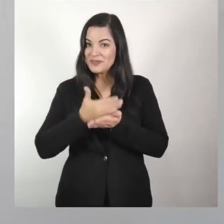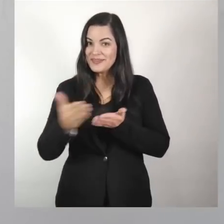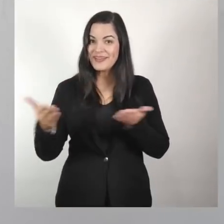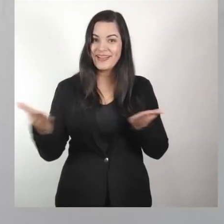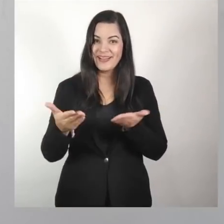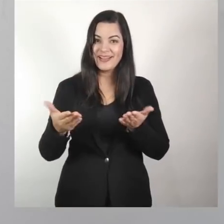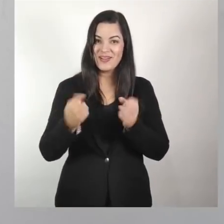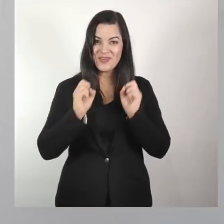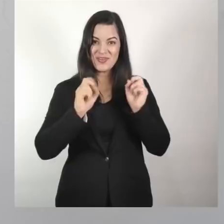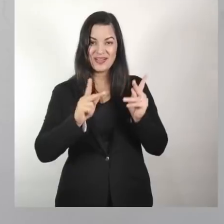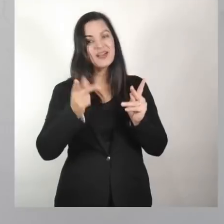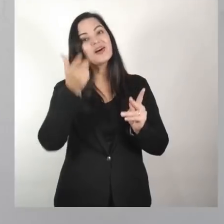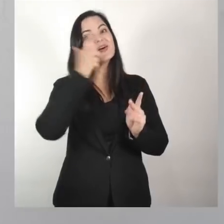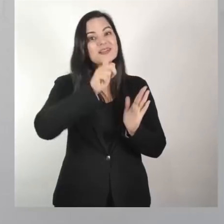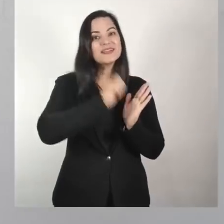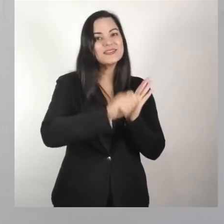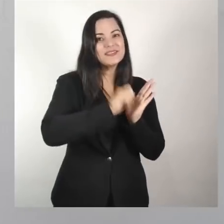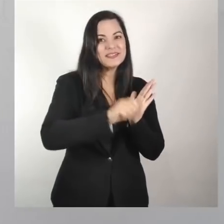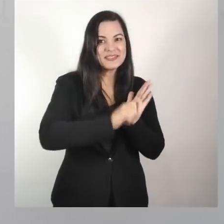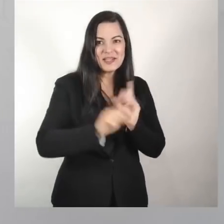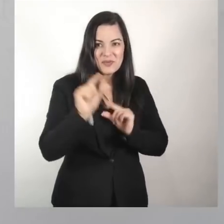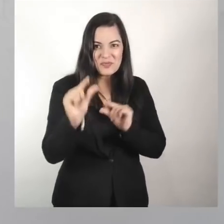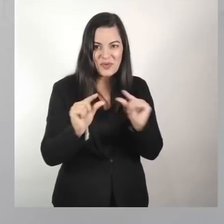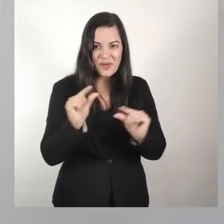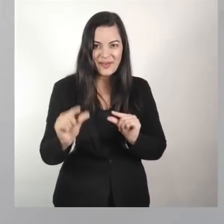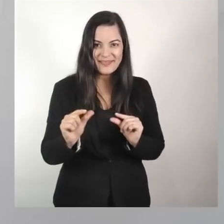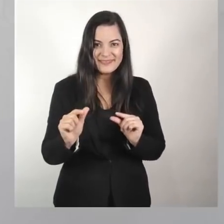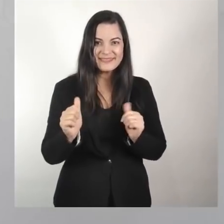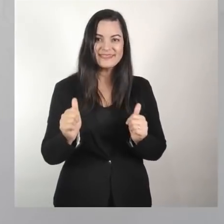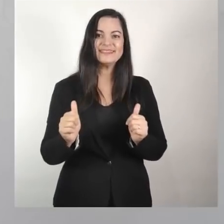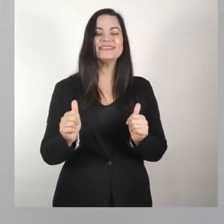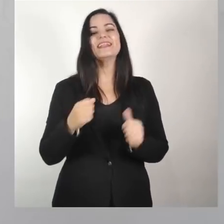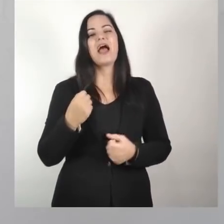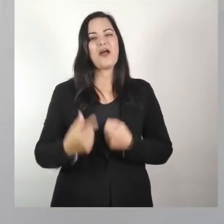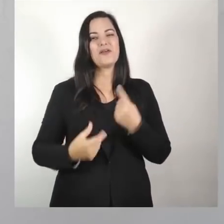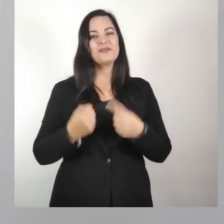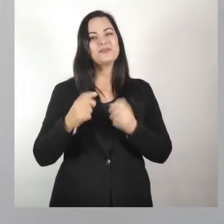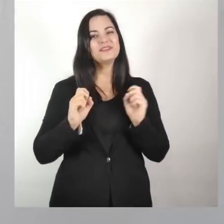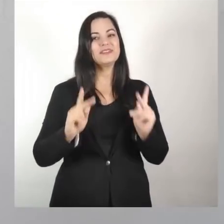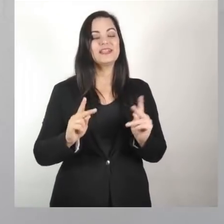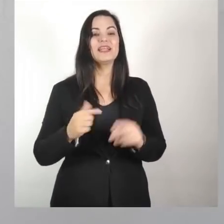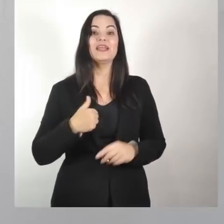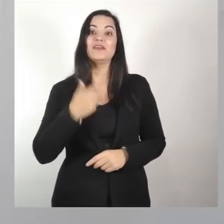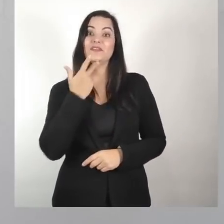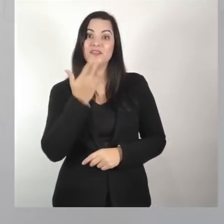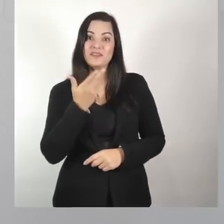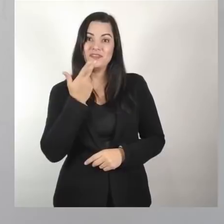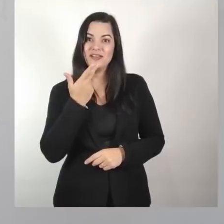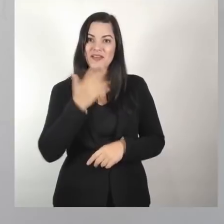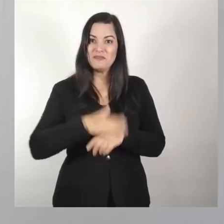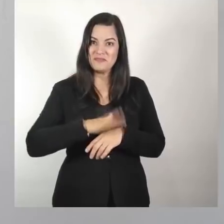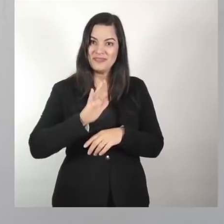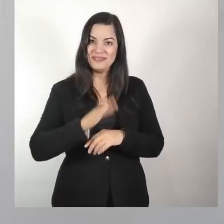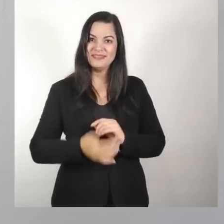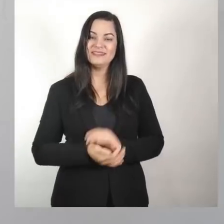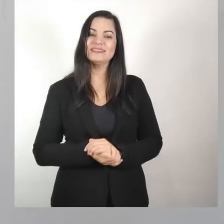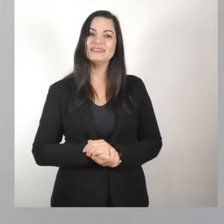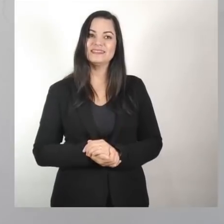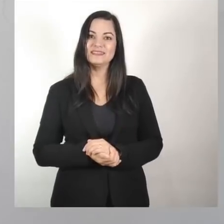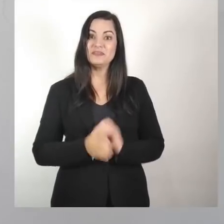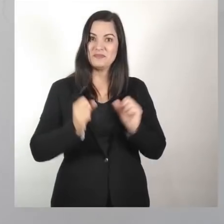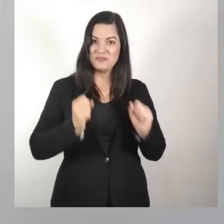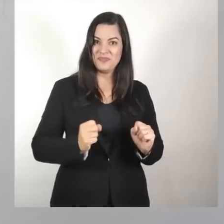Tudo bem? Conseguiram anotar pelo menos algumas dessas palavras? Eu vou falar as outras